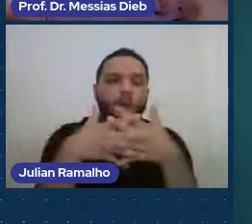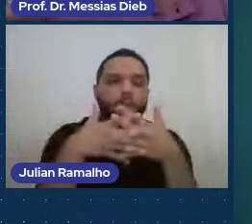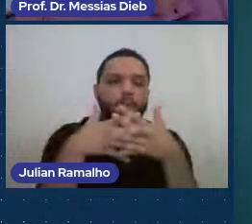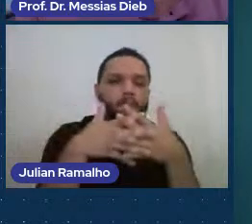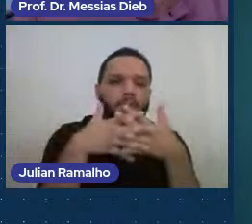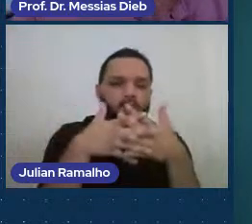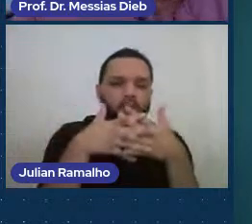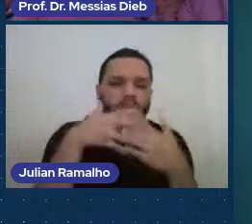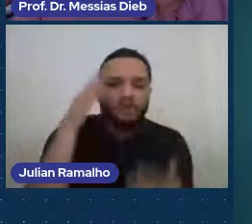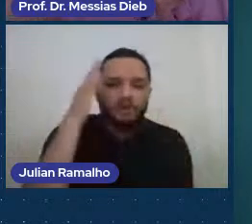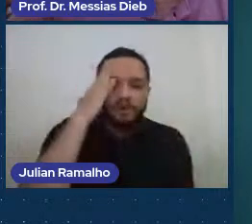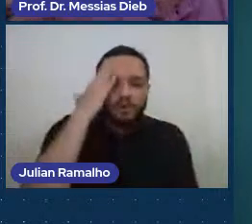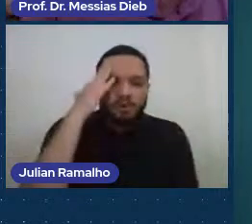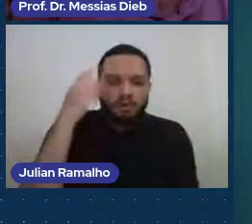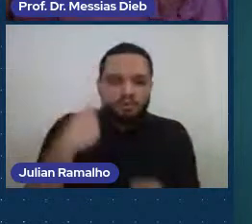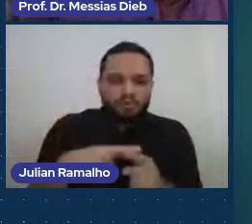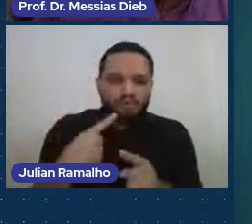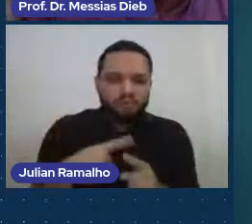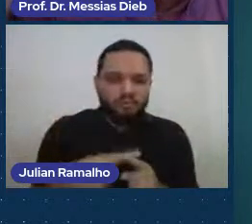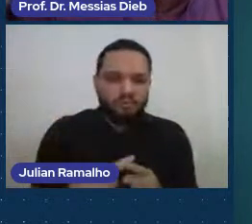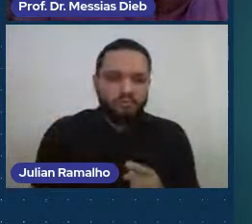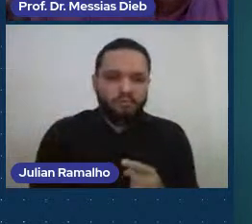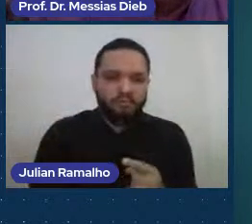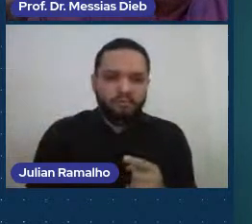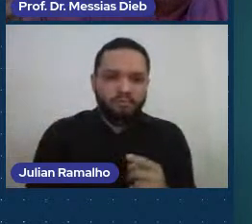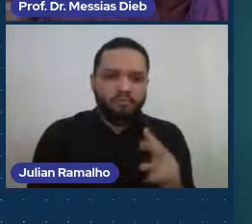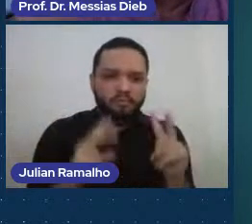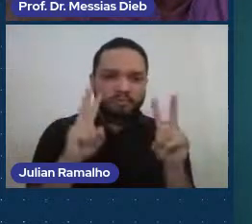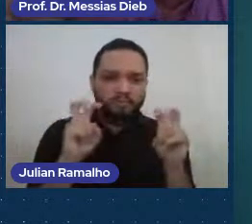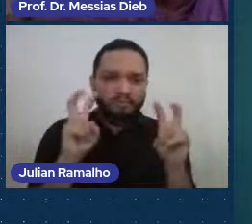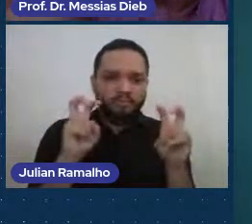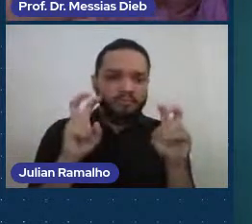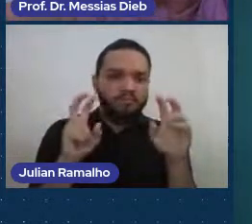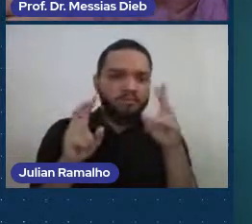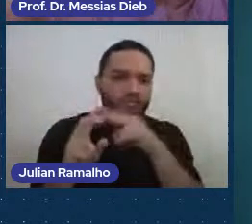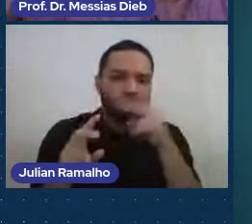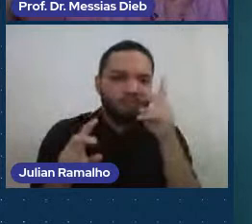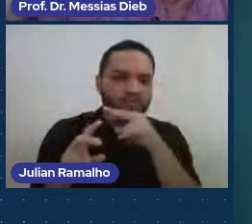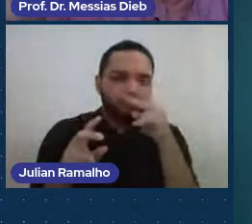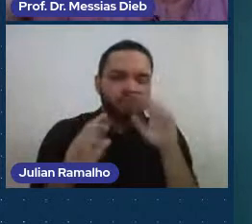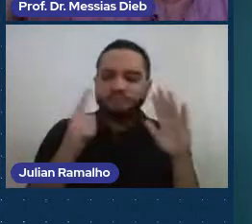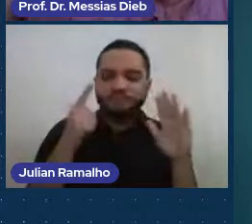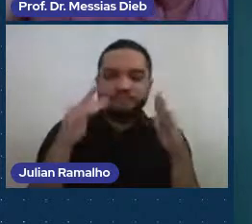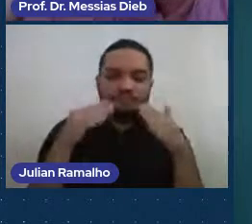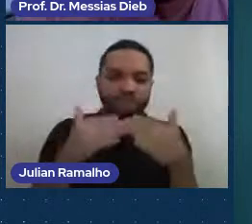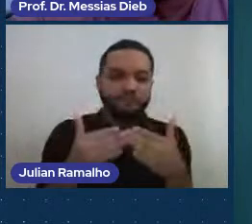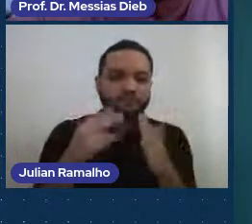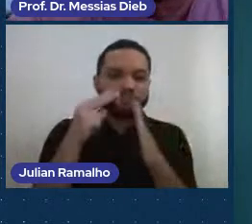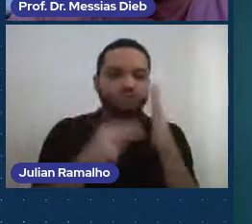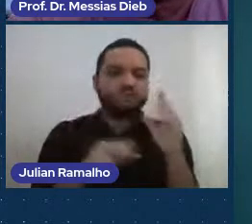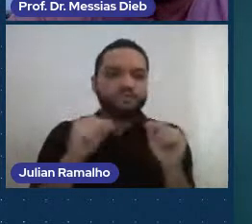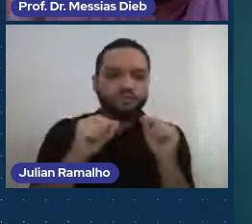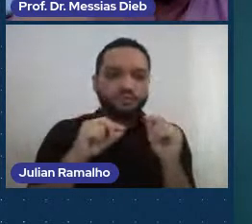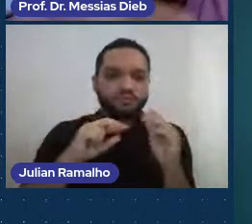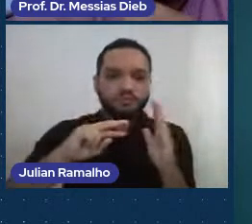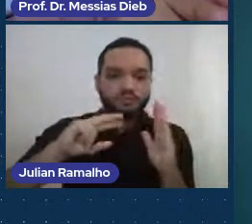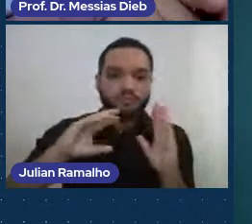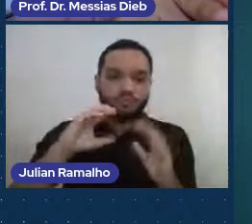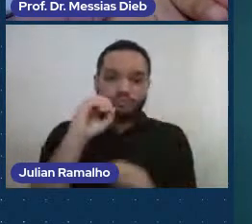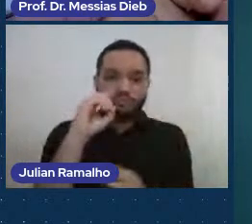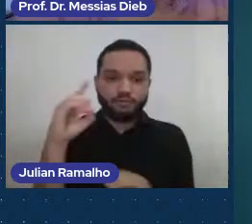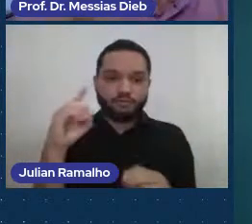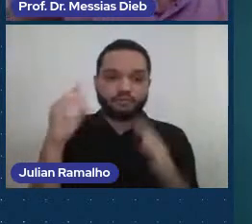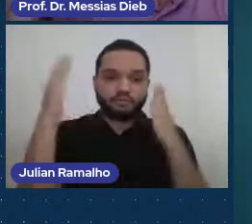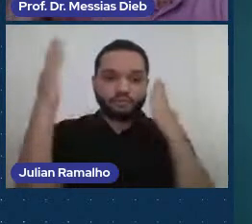eu repeti a pergunta e não focalizei para o meu leitor o que é o objeto da